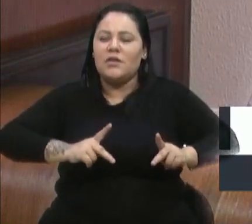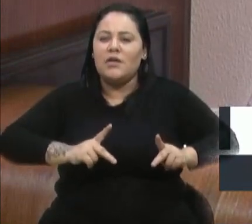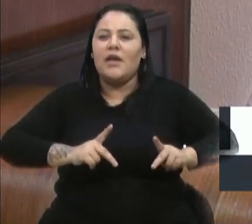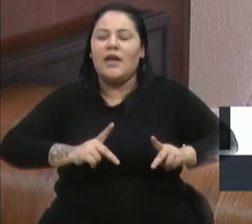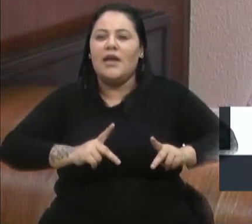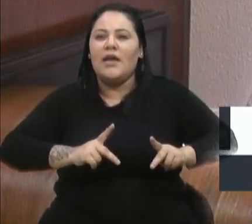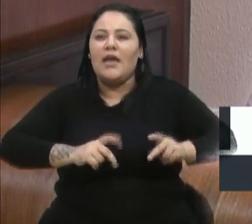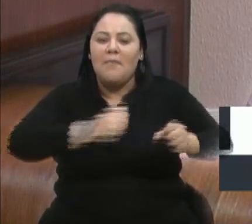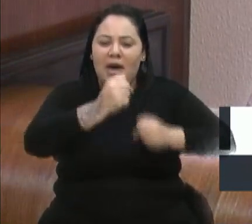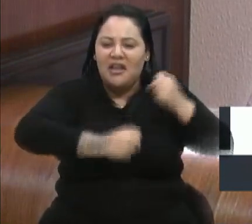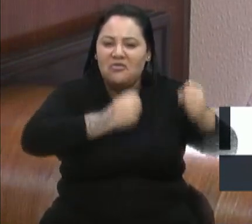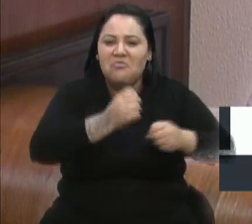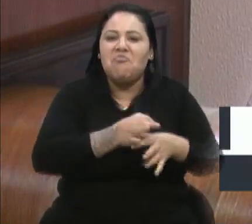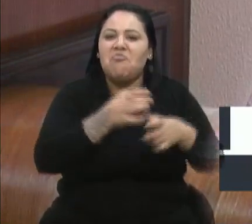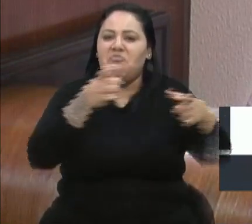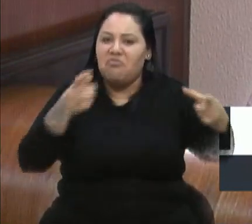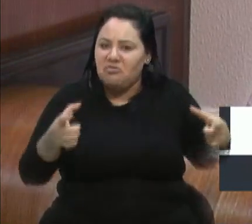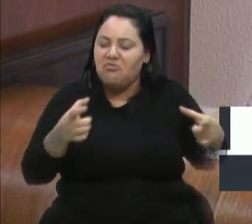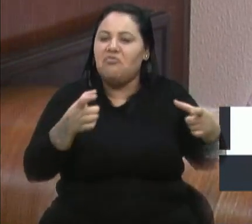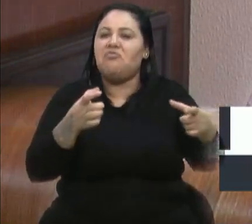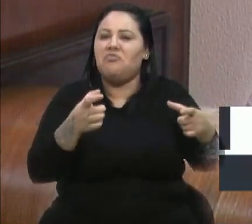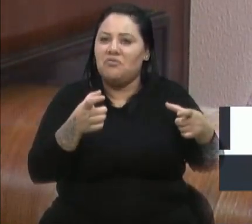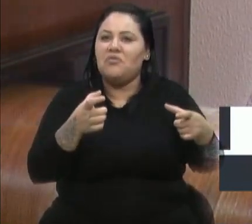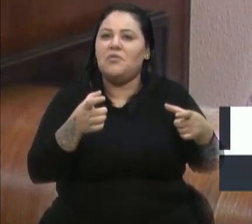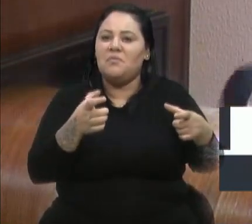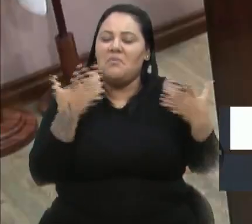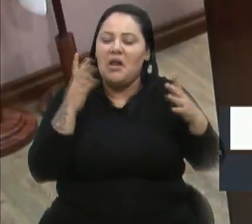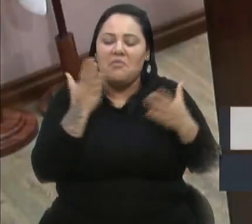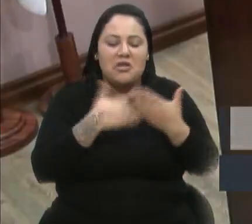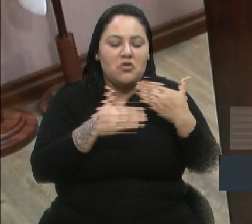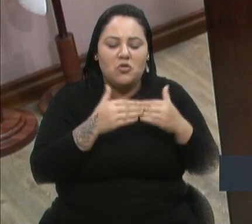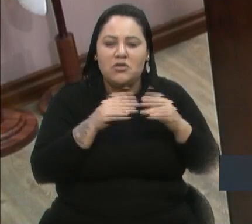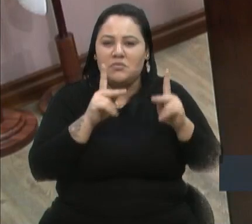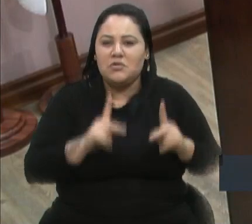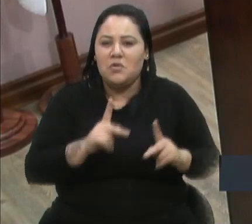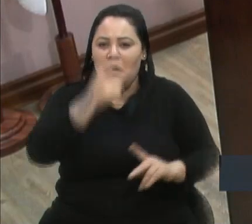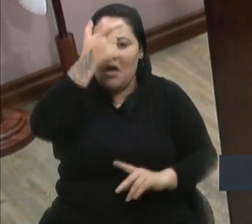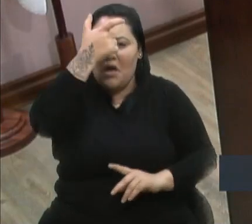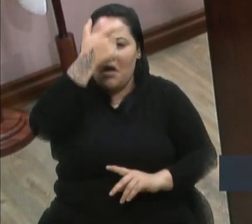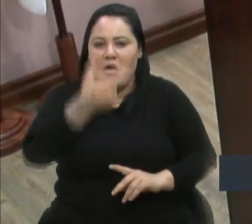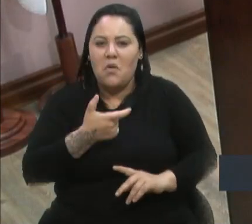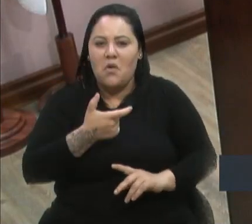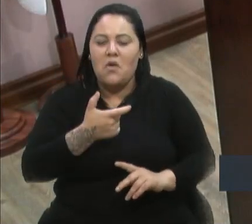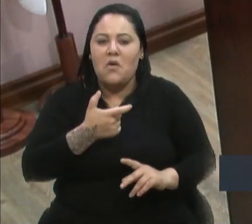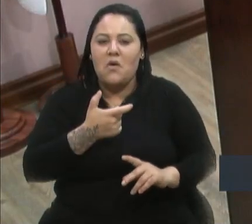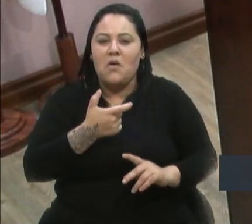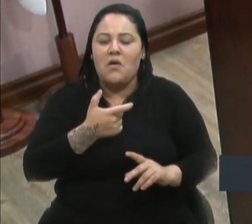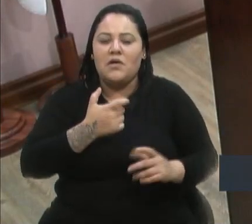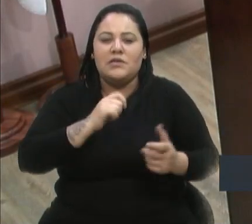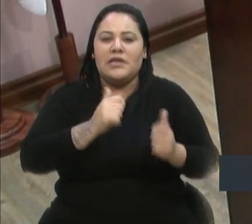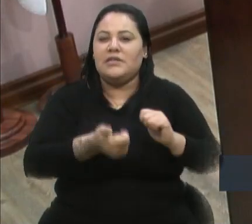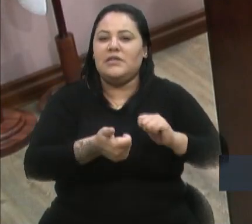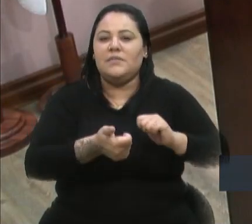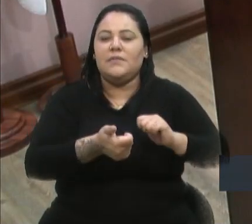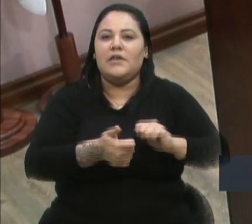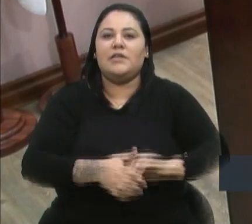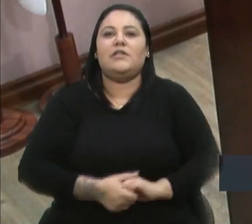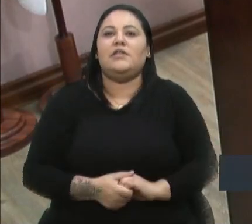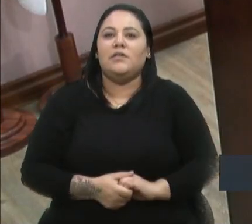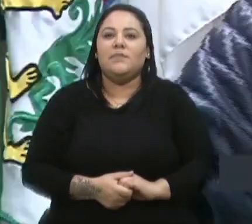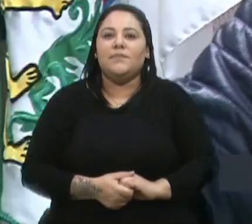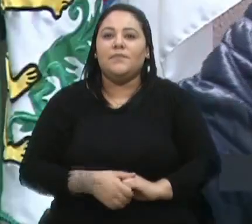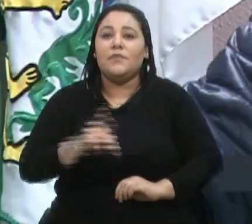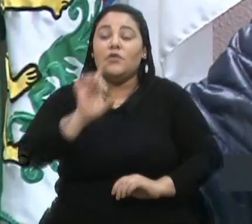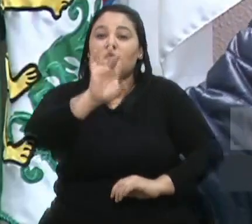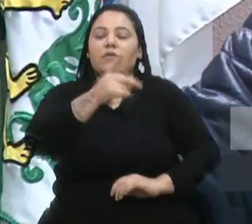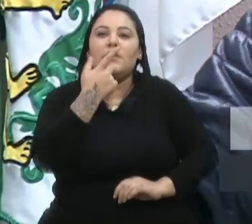bem organizada. Parabéns a todos os envolvidos e aos atletas. Muito obrigado, vereadora Marisol. Então, só reforçar que a 8ª edição da meia